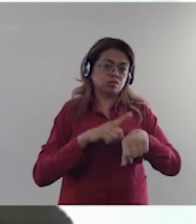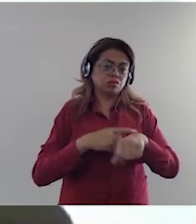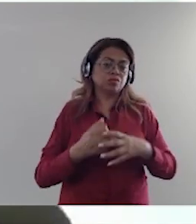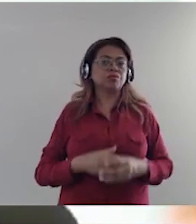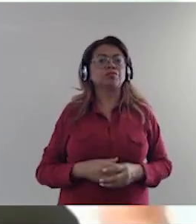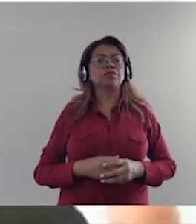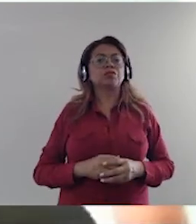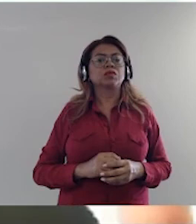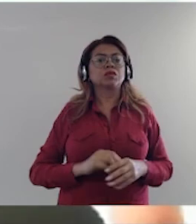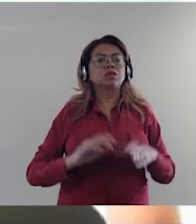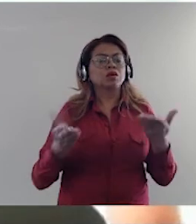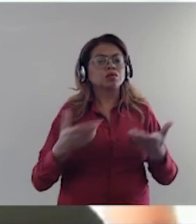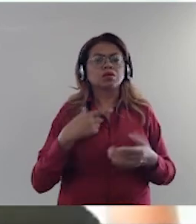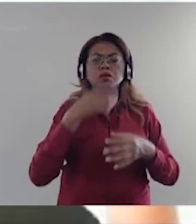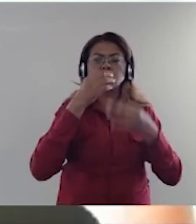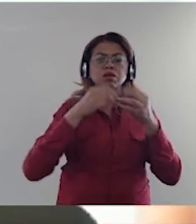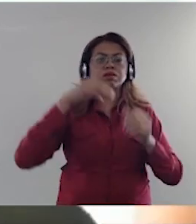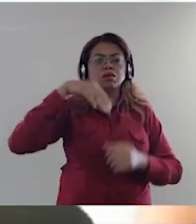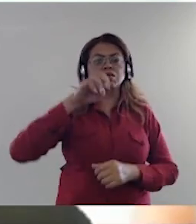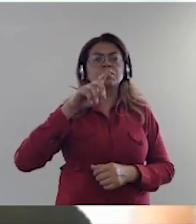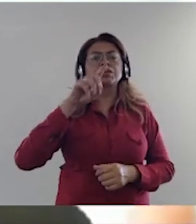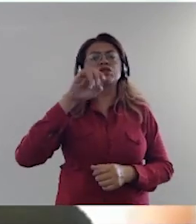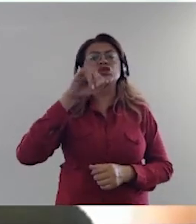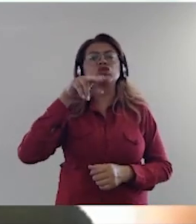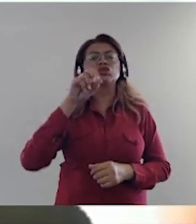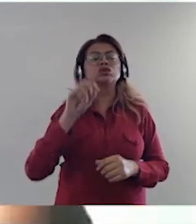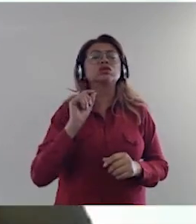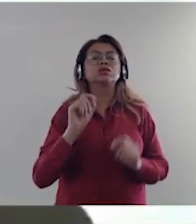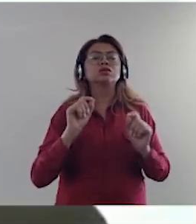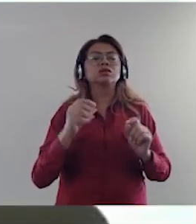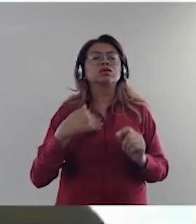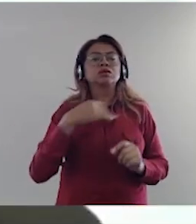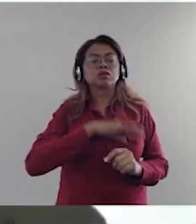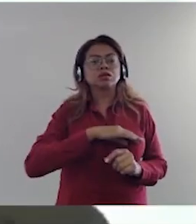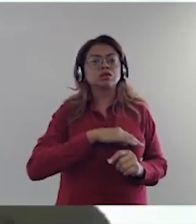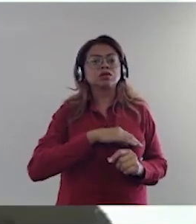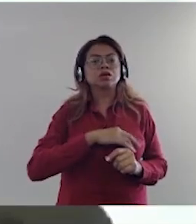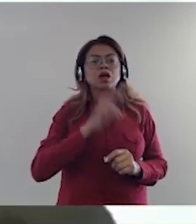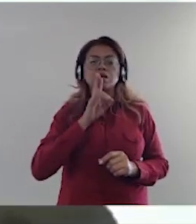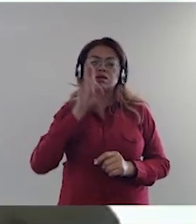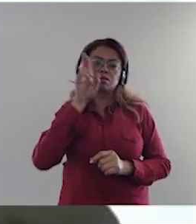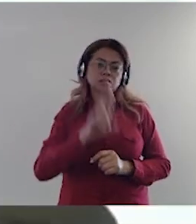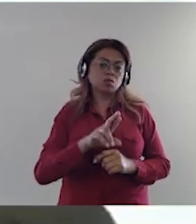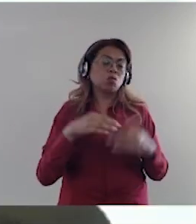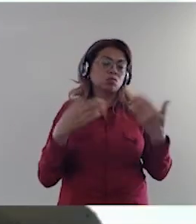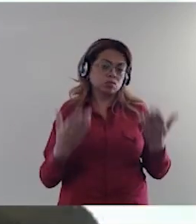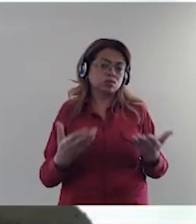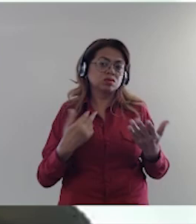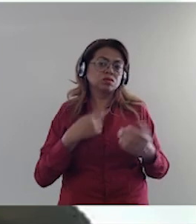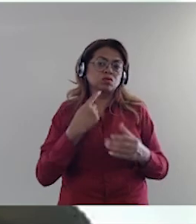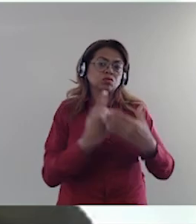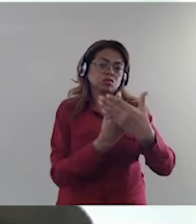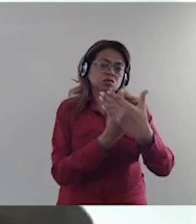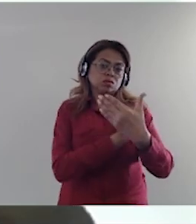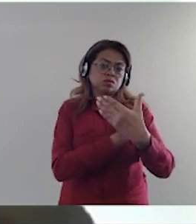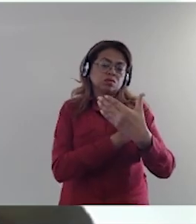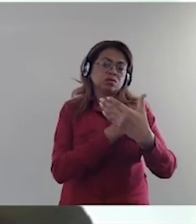E aí me parece que essa é uma medida que atende às demandas por isolamento